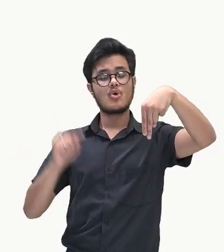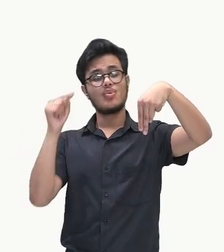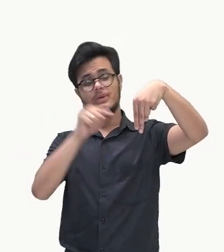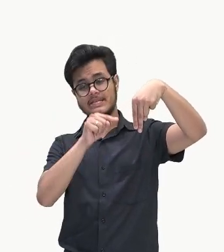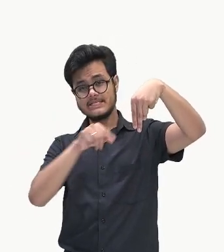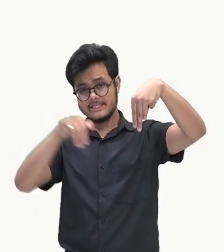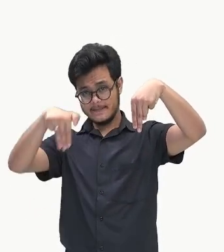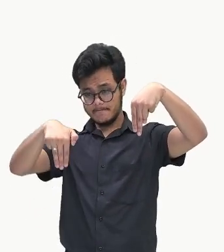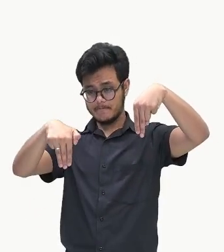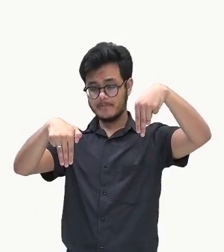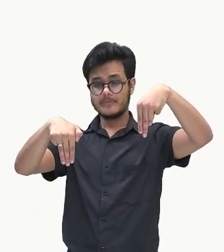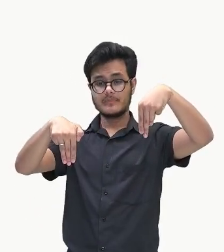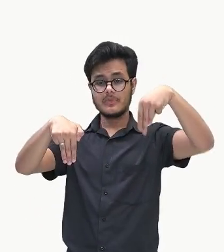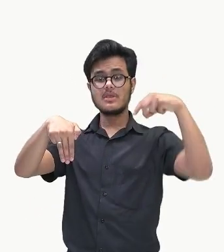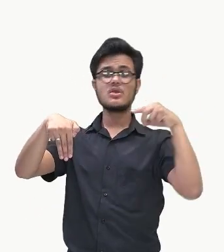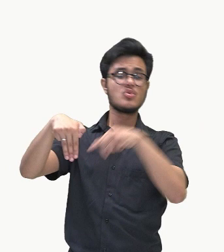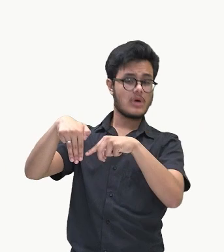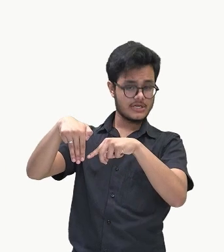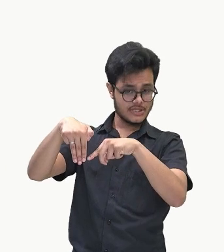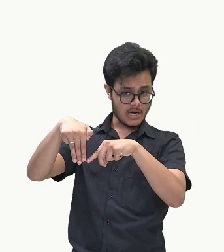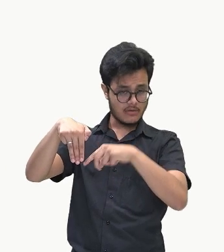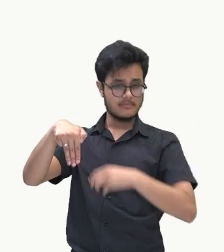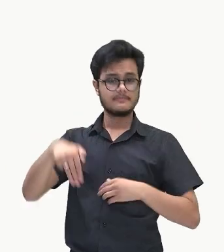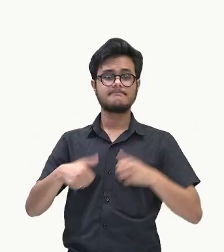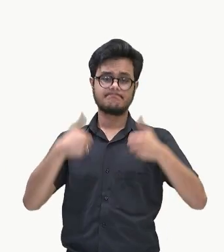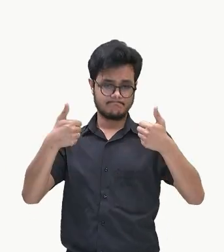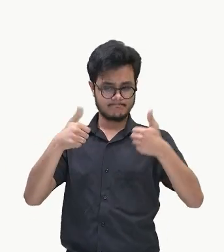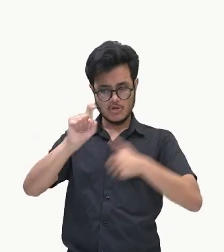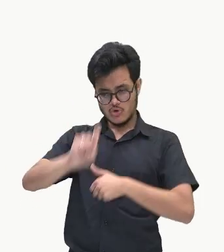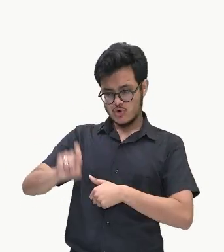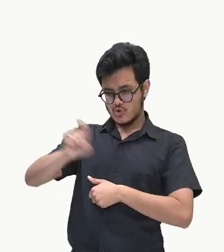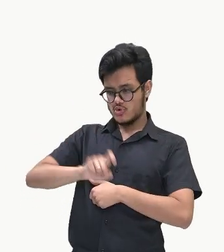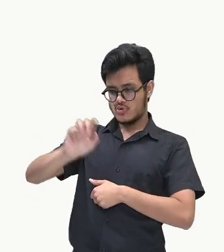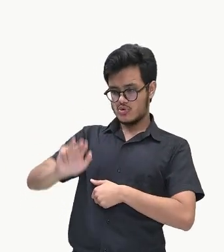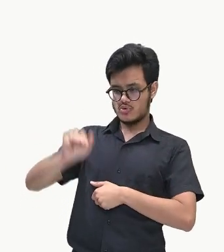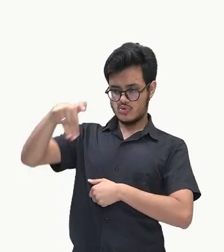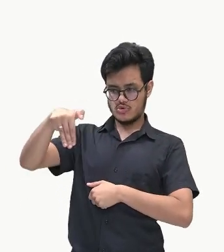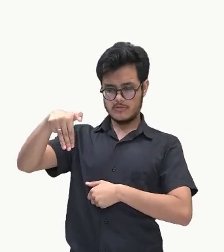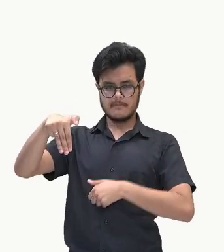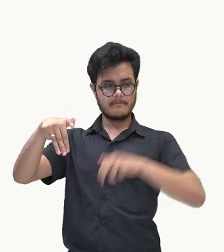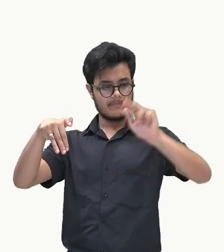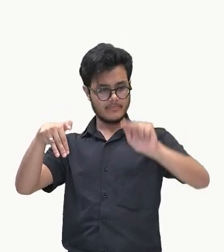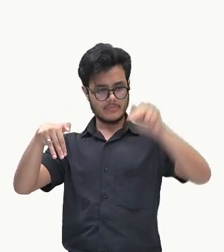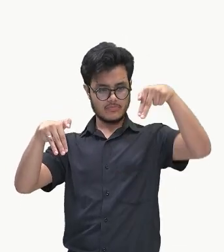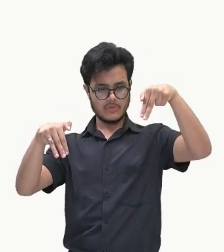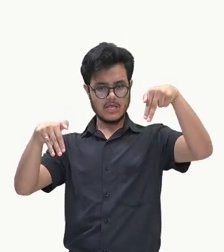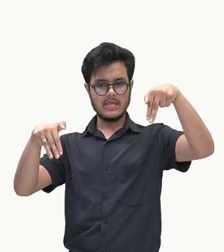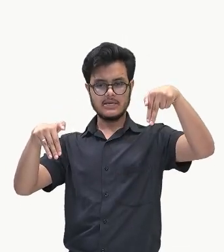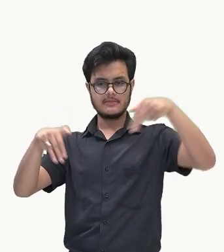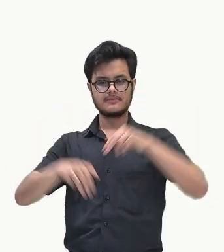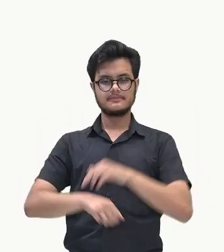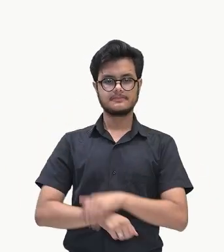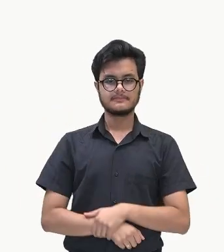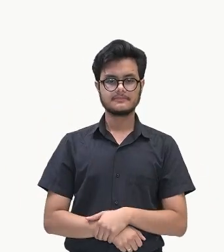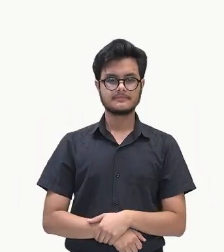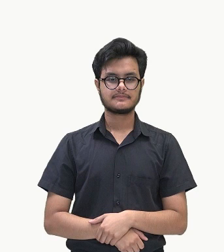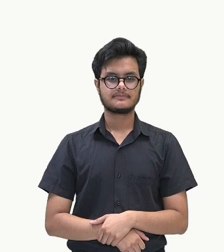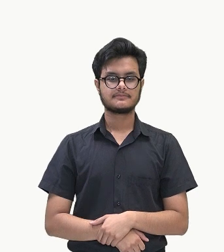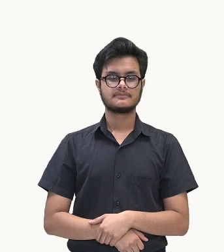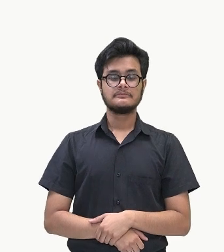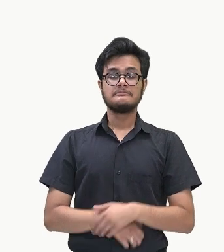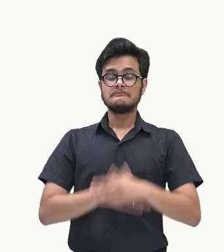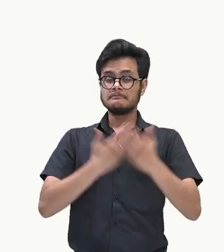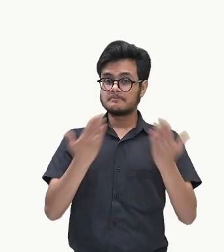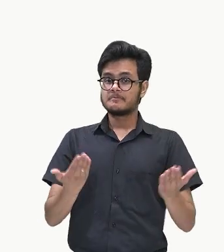radicando, representado pela letra M, e o N representando o nosso índice do radical. A propriedade